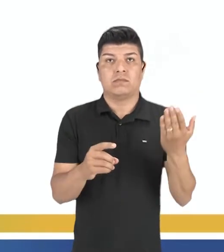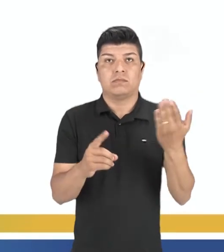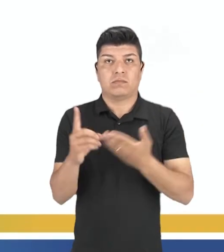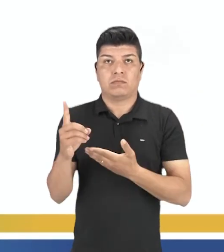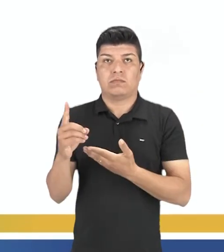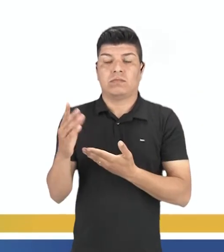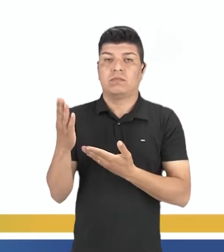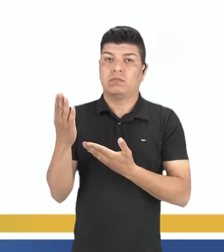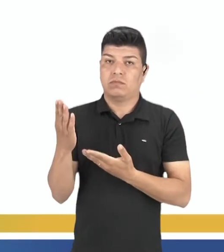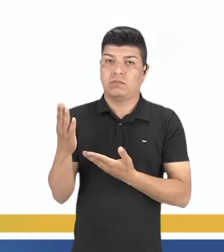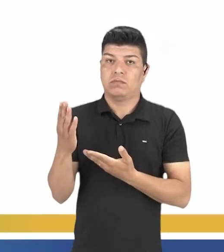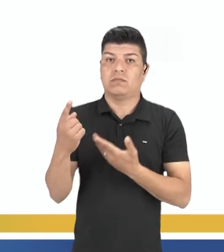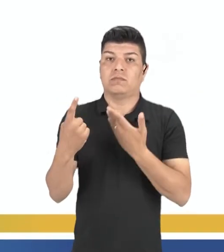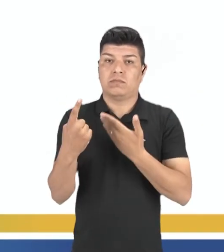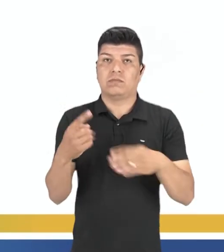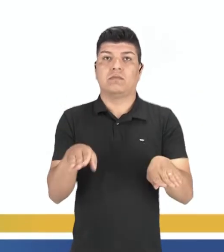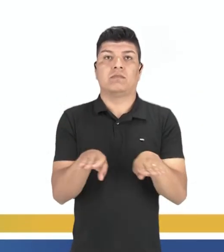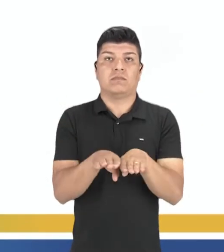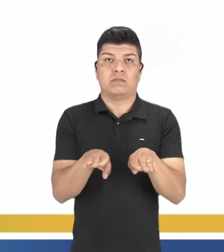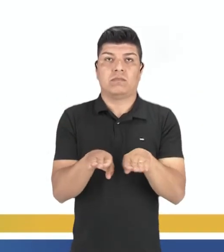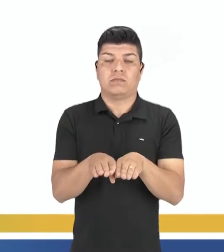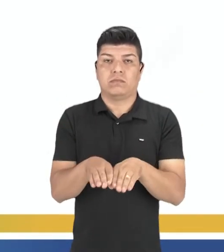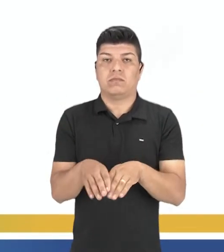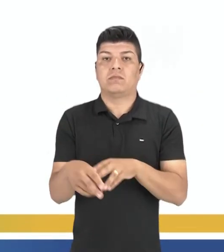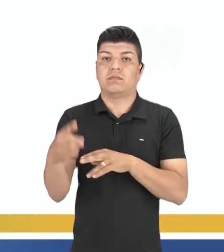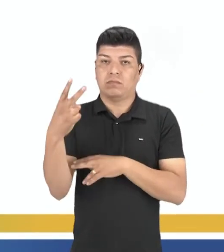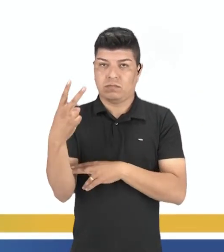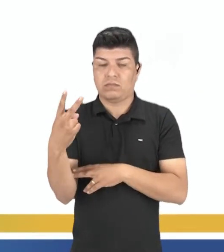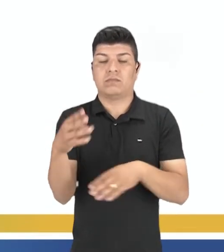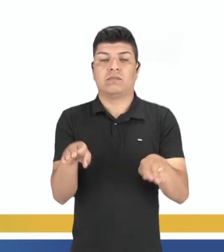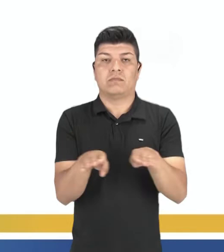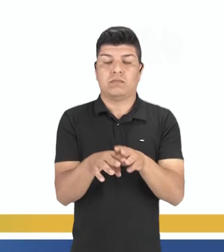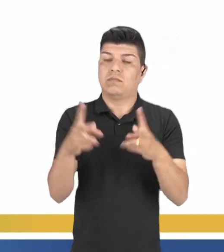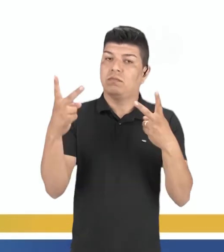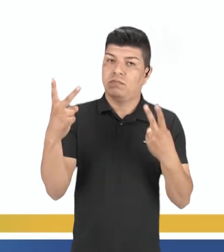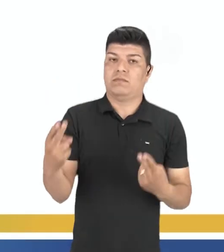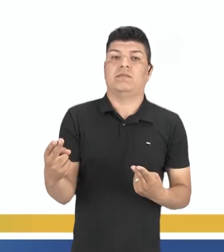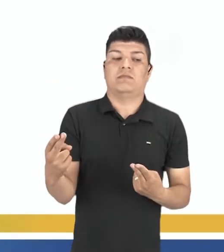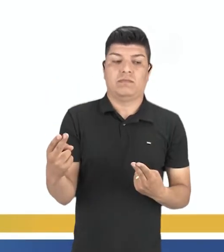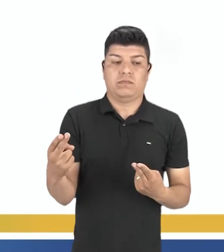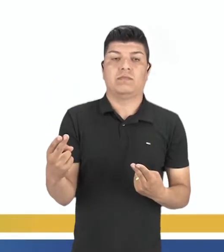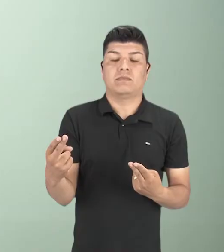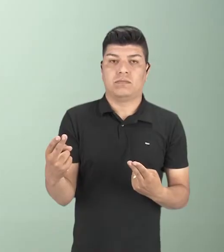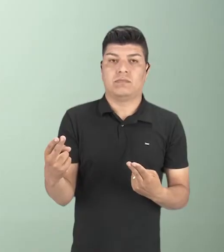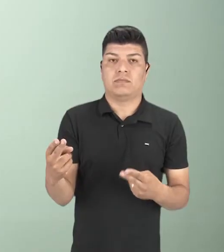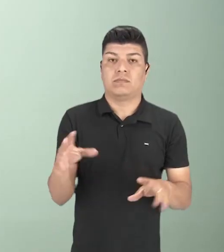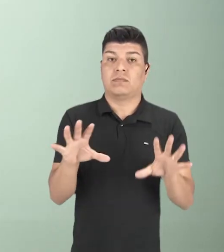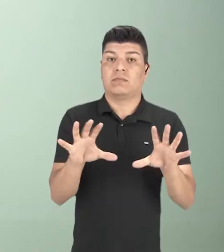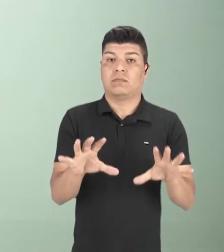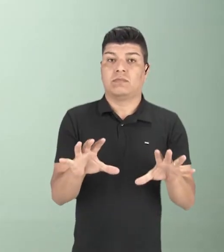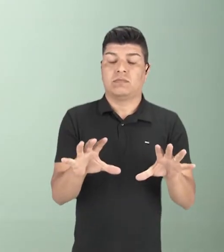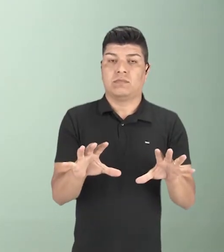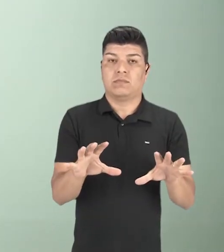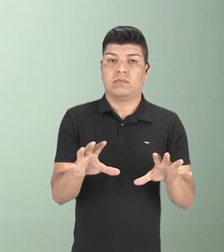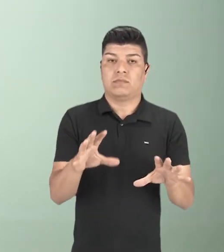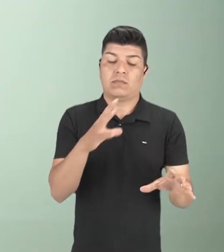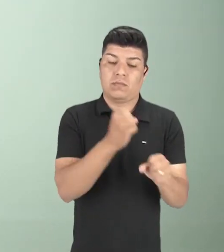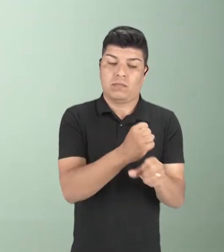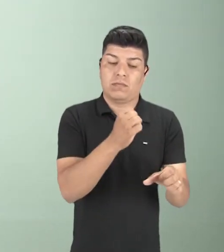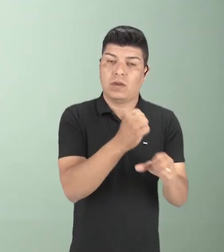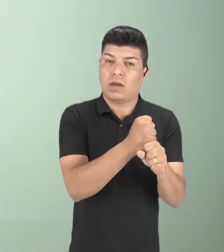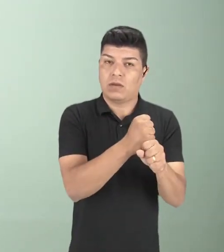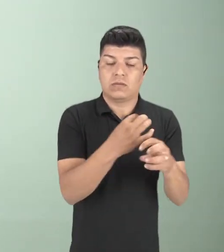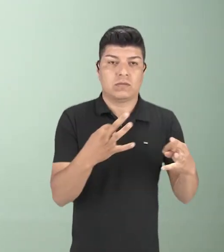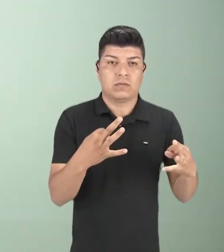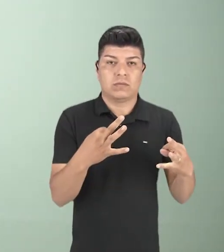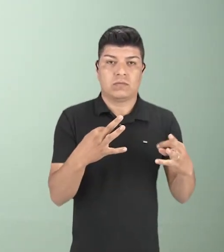momento 1 também vai acontecer no momento 2, de igual forma. Então, nesse caso, eu vou ter a